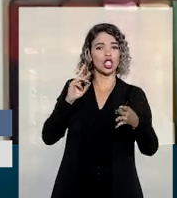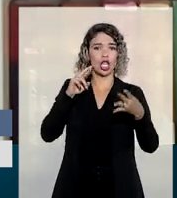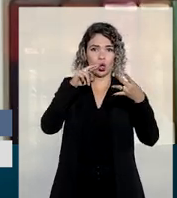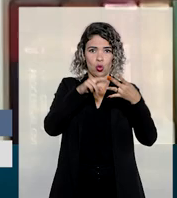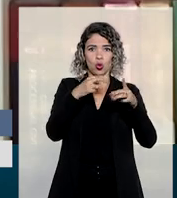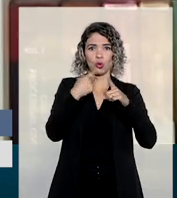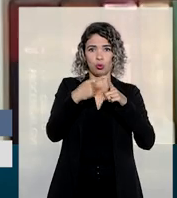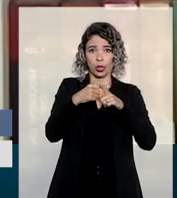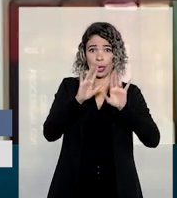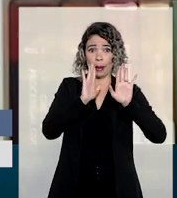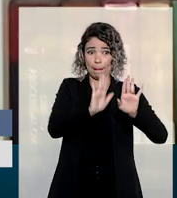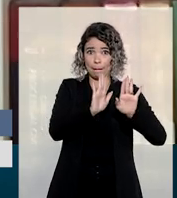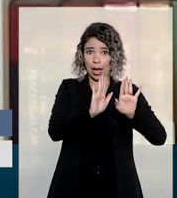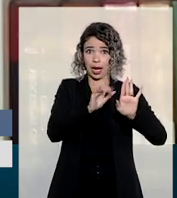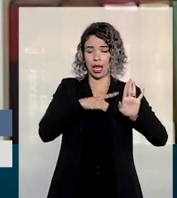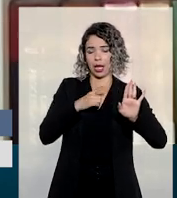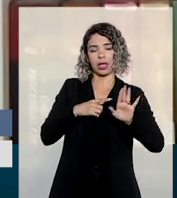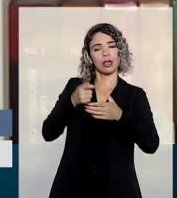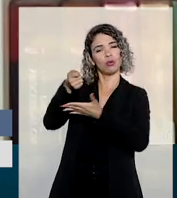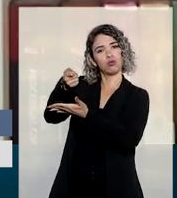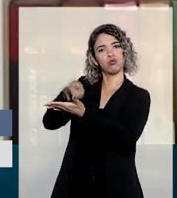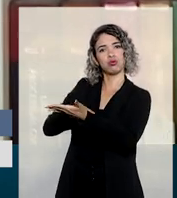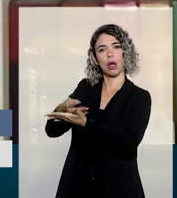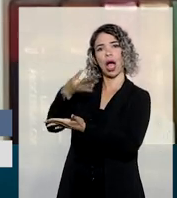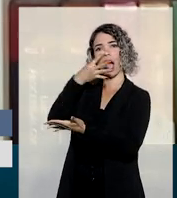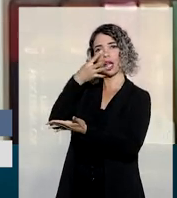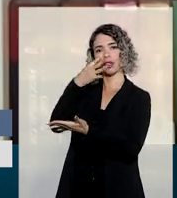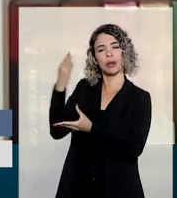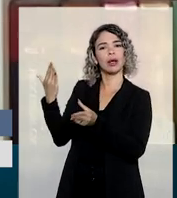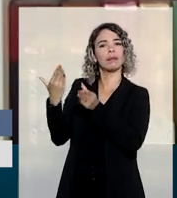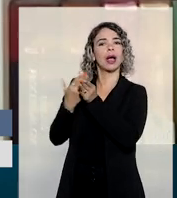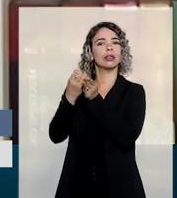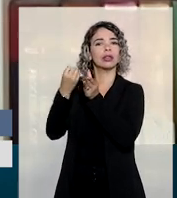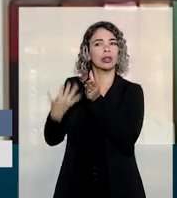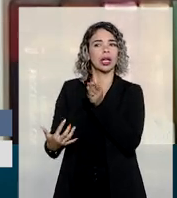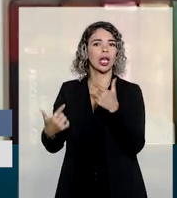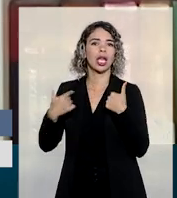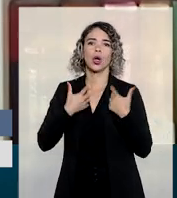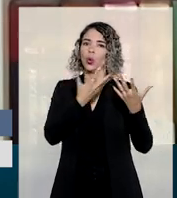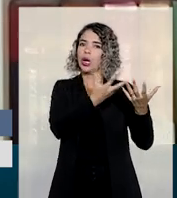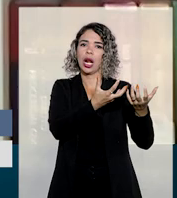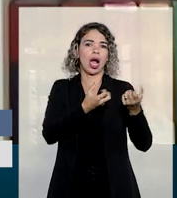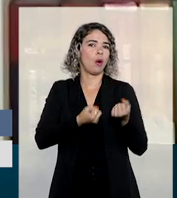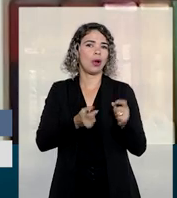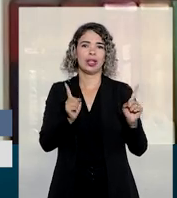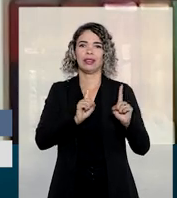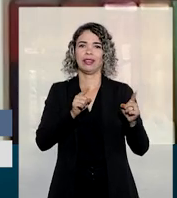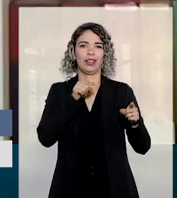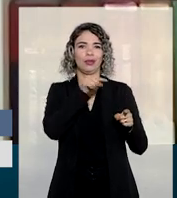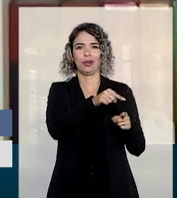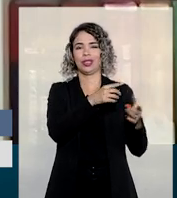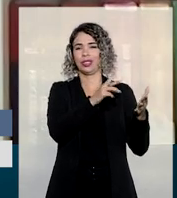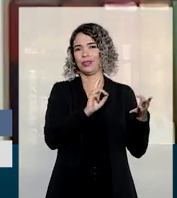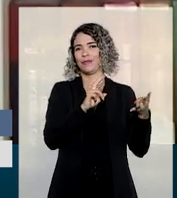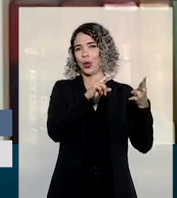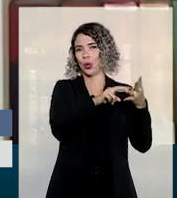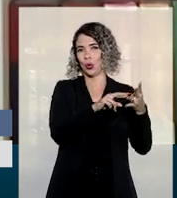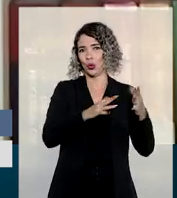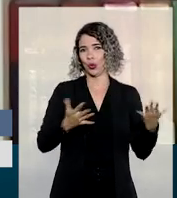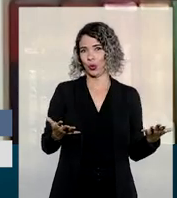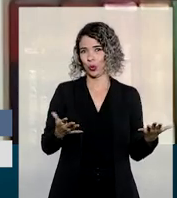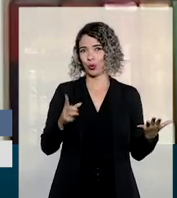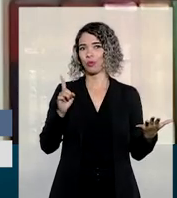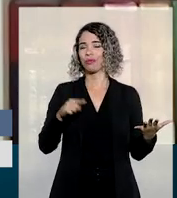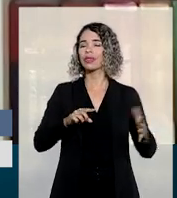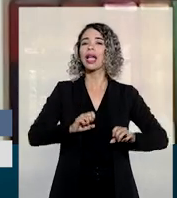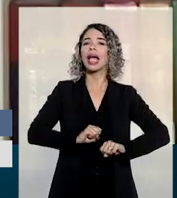dele teve uma outra decisão que julgou os embargos de declaração da outra parte, eu não vou receber esse recurso.